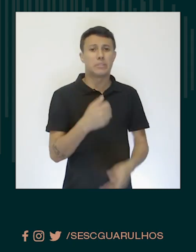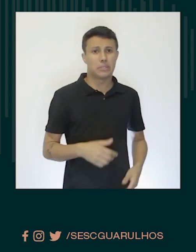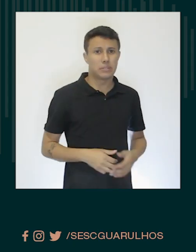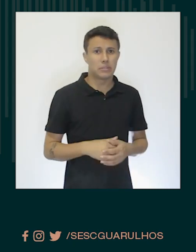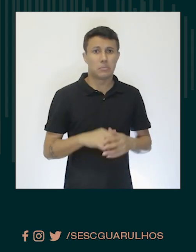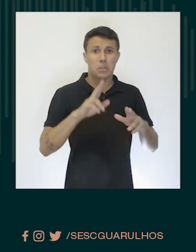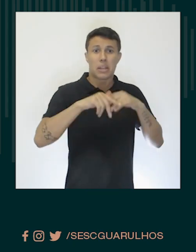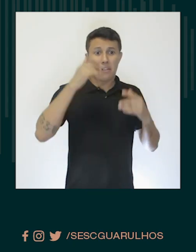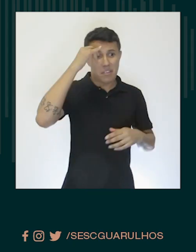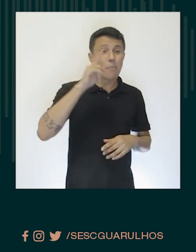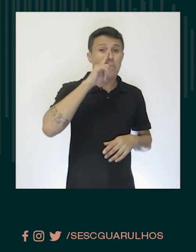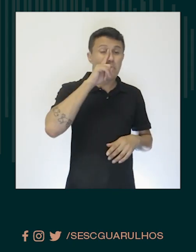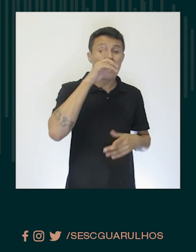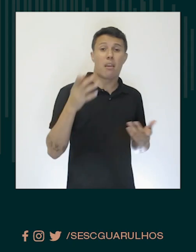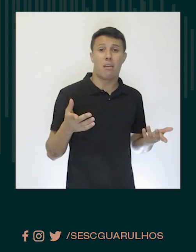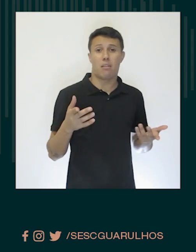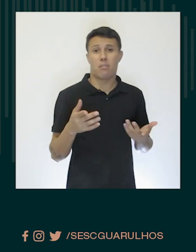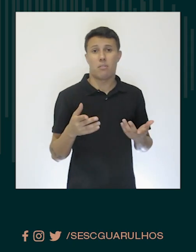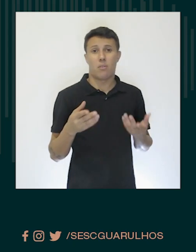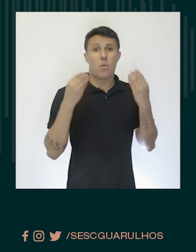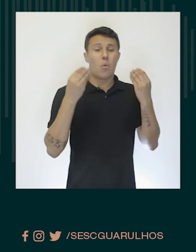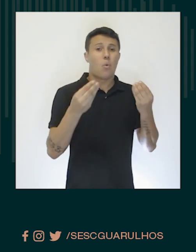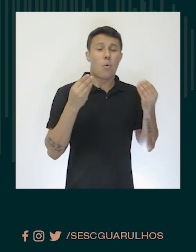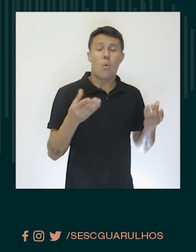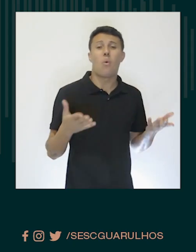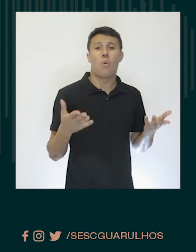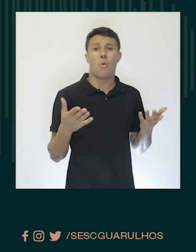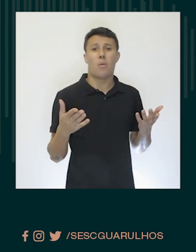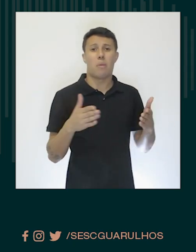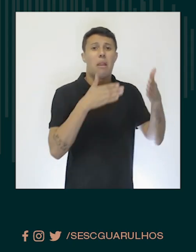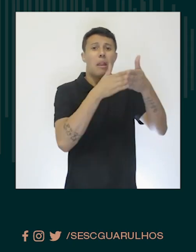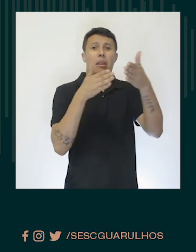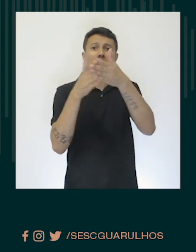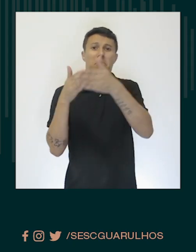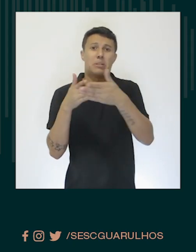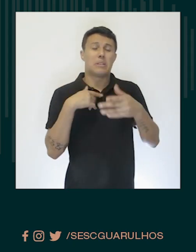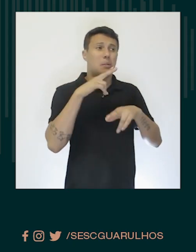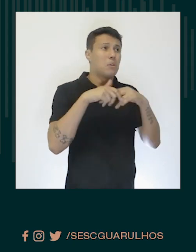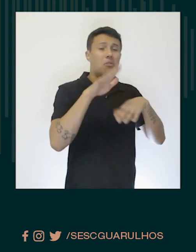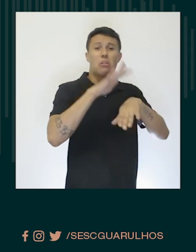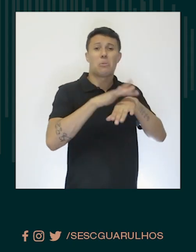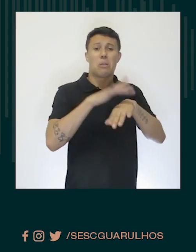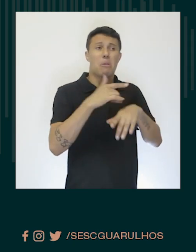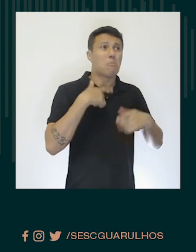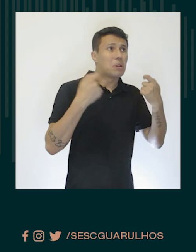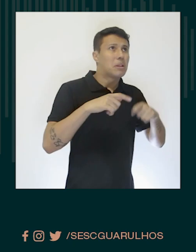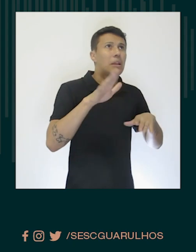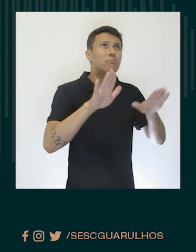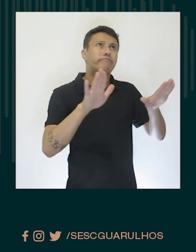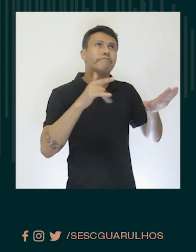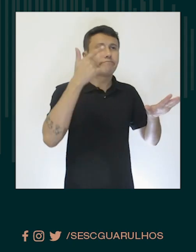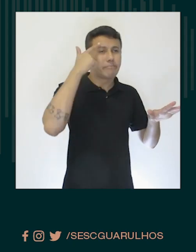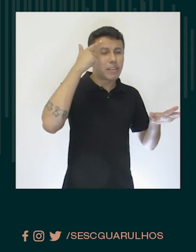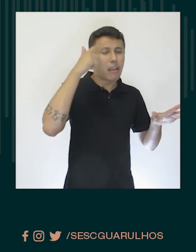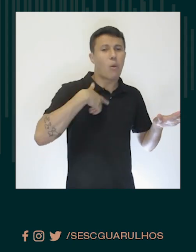faço as compras e levo pra ela. Pô, mas se eu ficar contaminado, eu vou ficar limitado de fazer isso pra ela, ela tá precisando. Enfim, vamos usar a consciência que se for